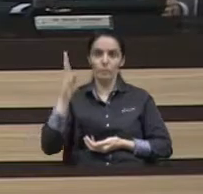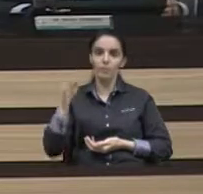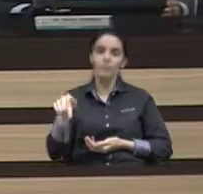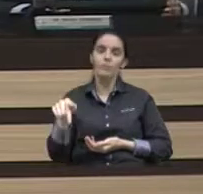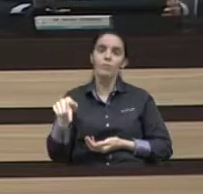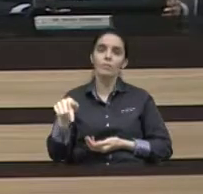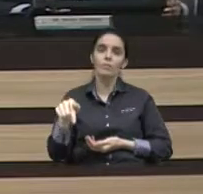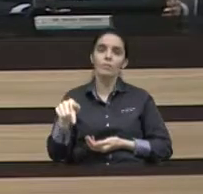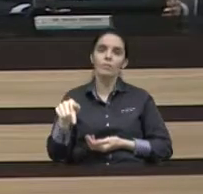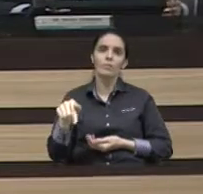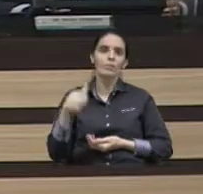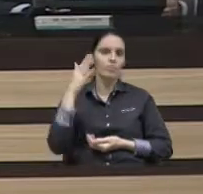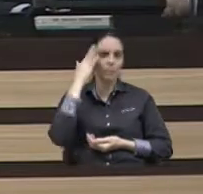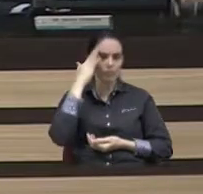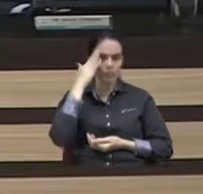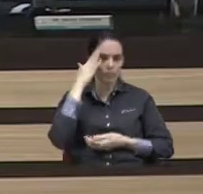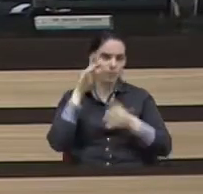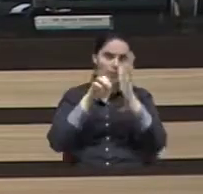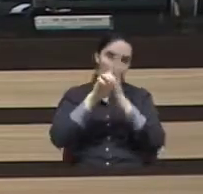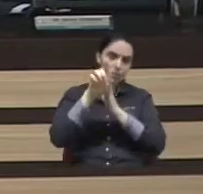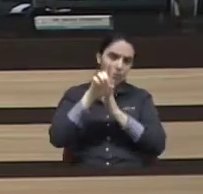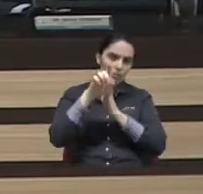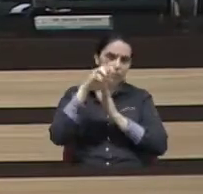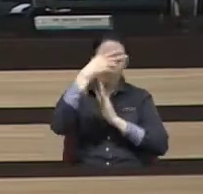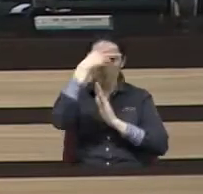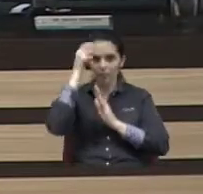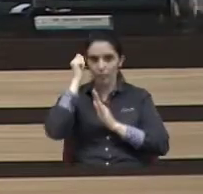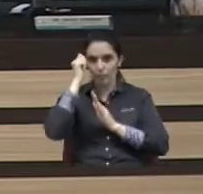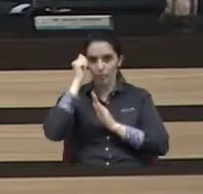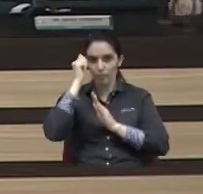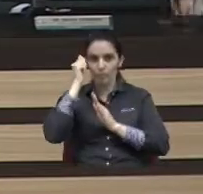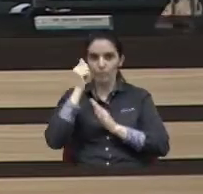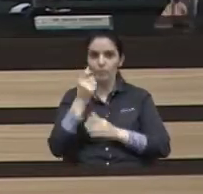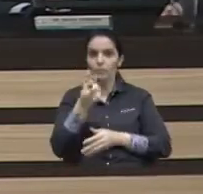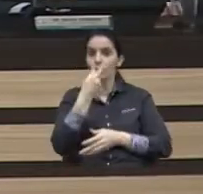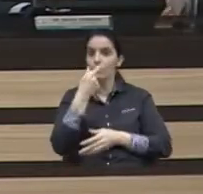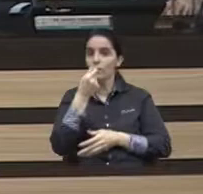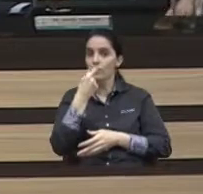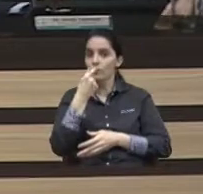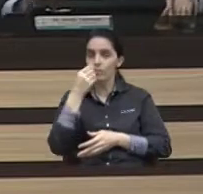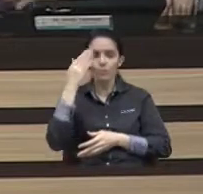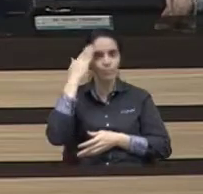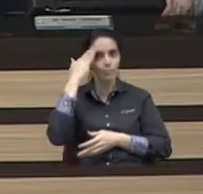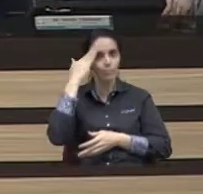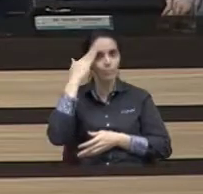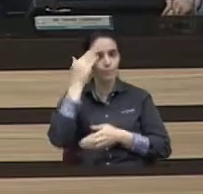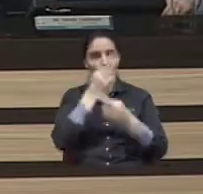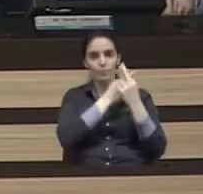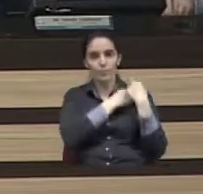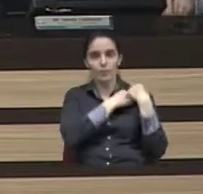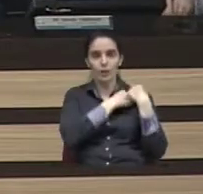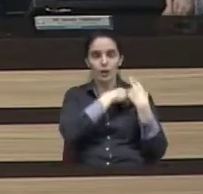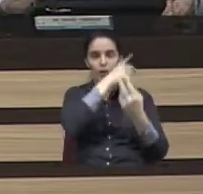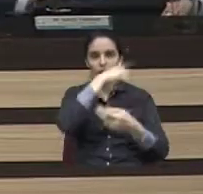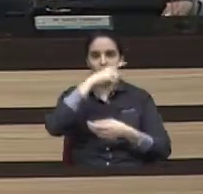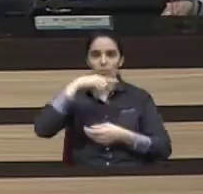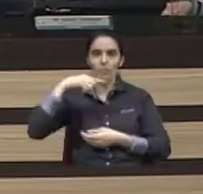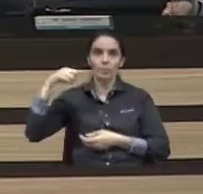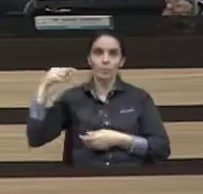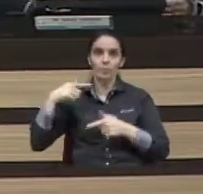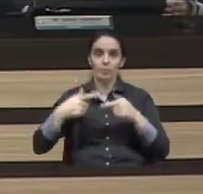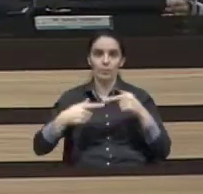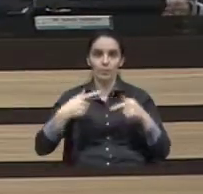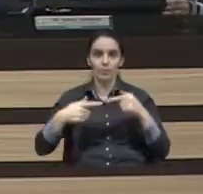695/2017, que requer informações ao Poder Executivo sobre a dispensação de medicamentos na saúde mental. Doutora Mayra Costa. Em